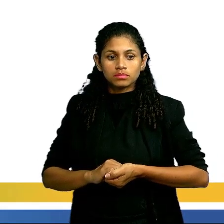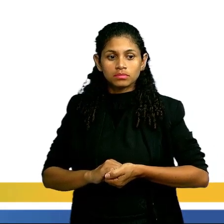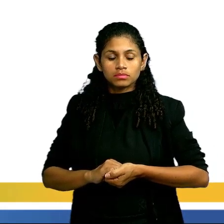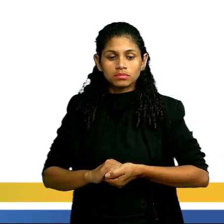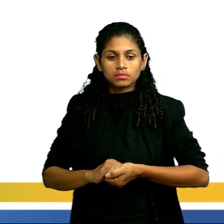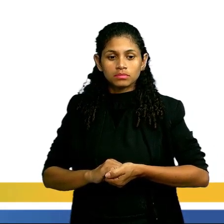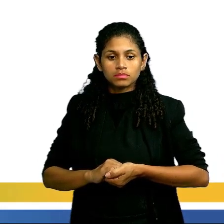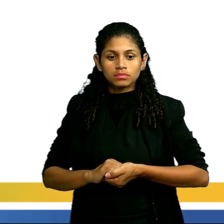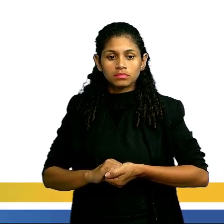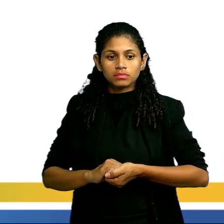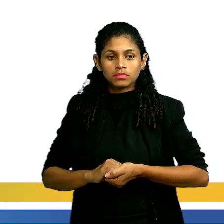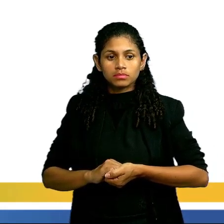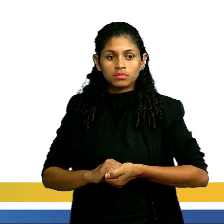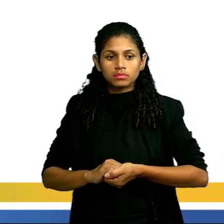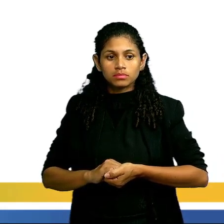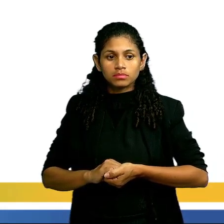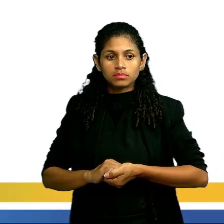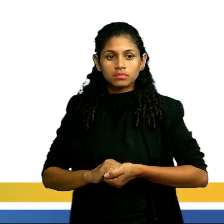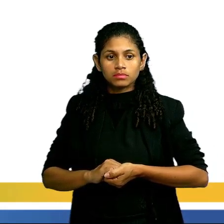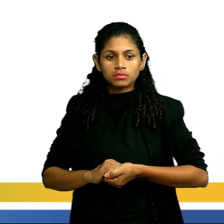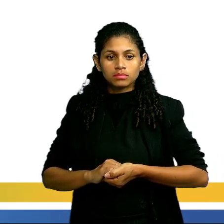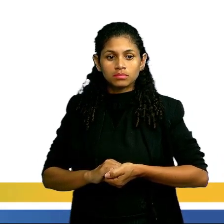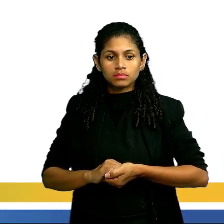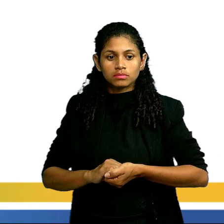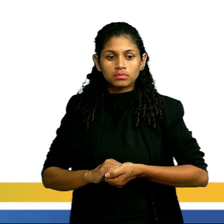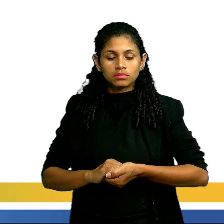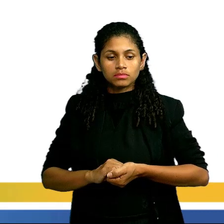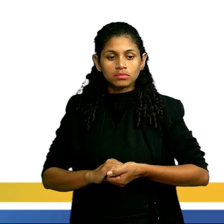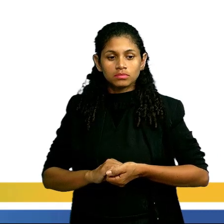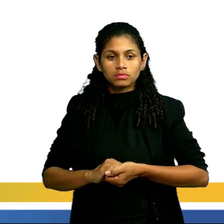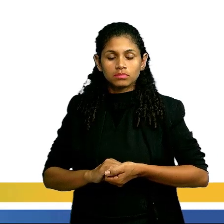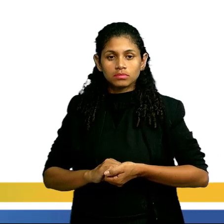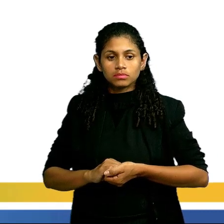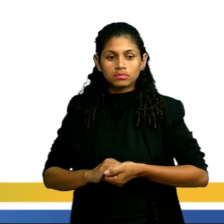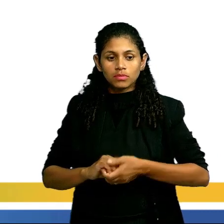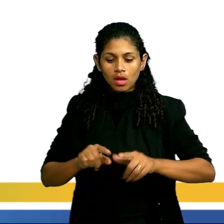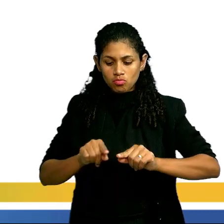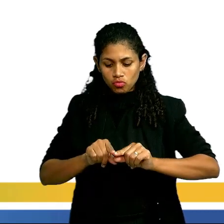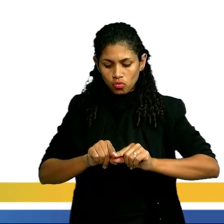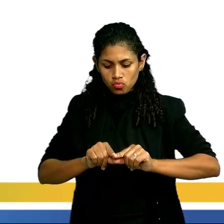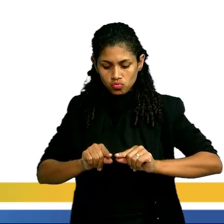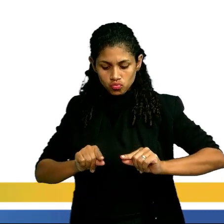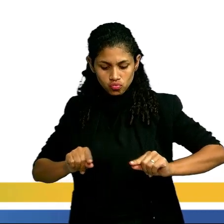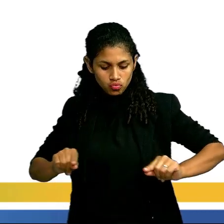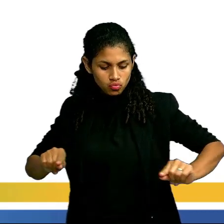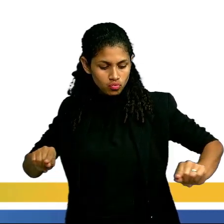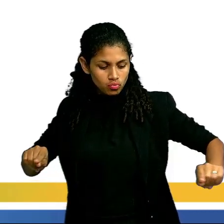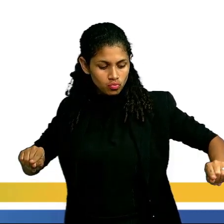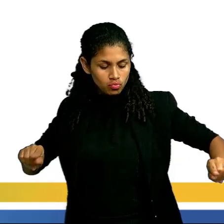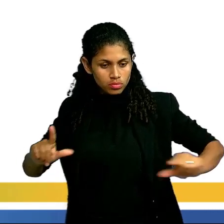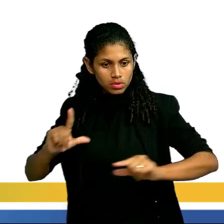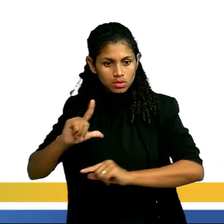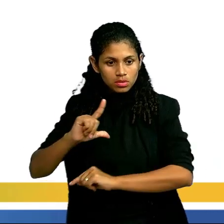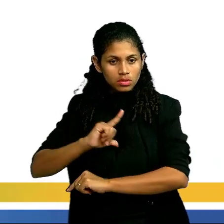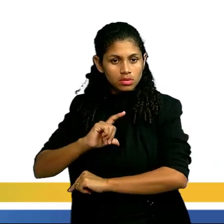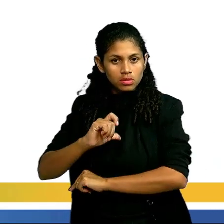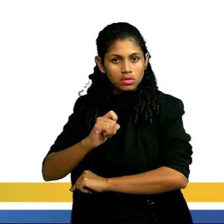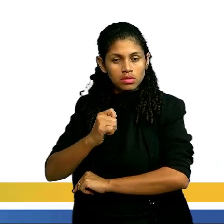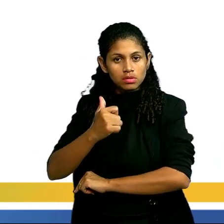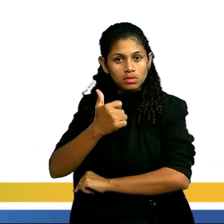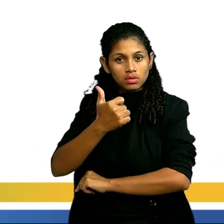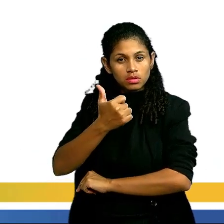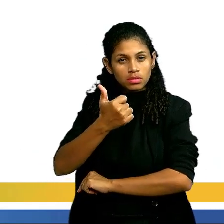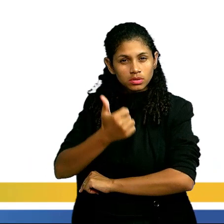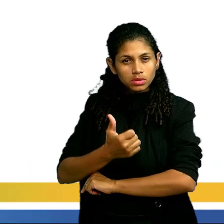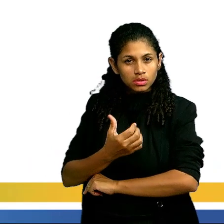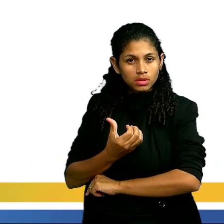160. Porém, a sua largura aí é 20 centímetros, certo? Só que como é que a gente vai saber?